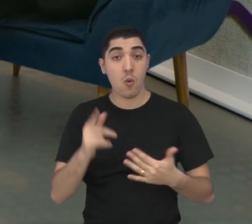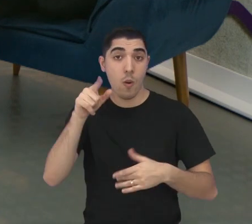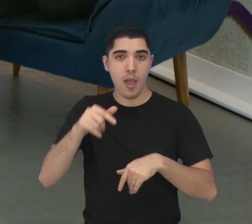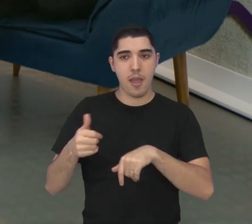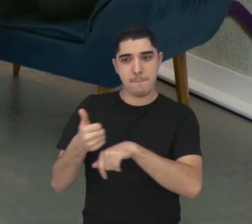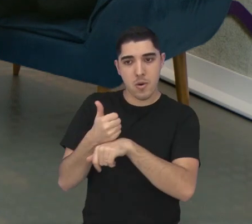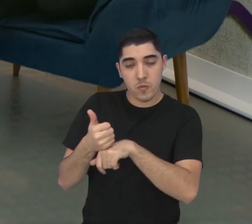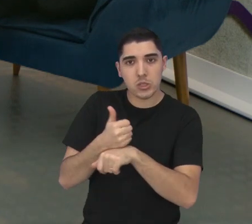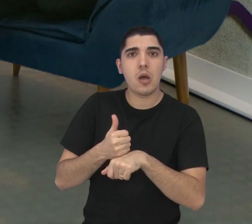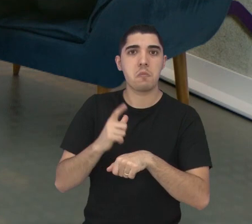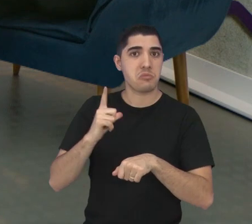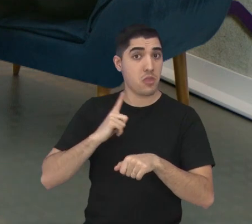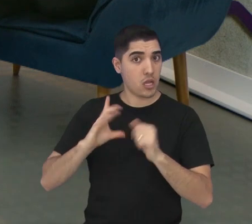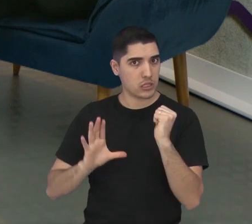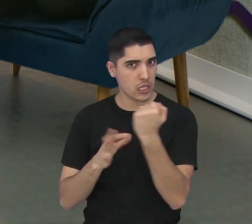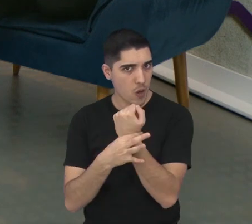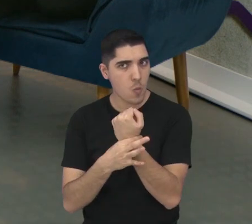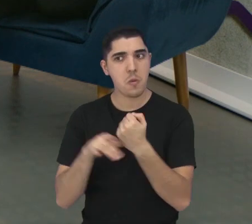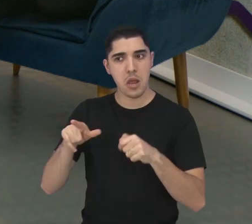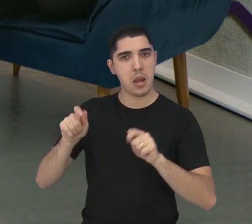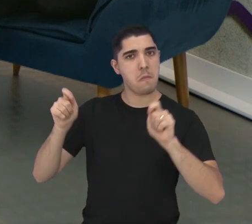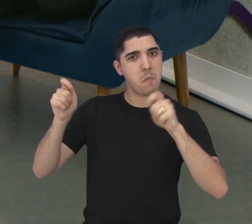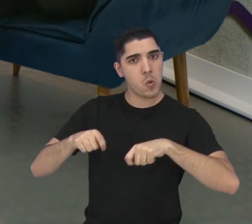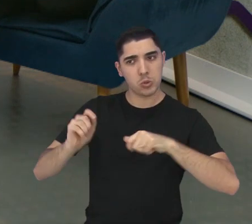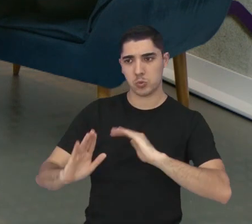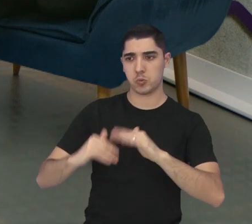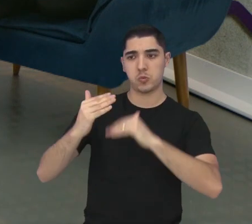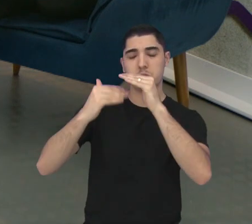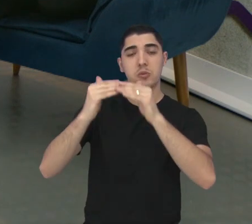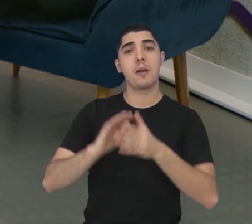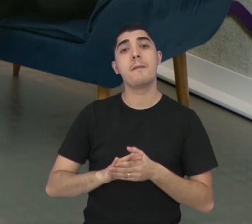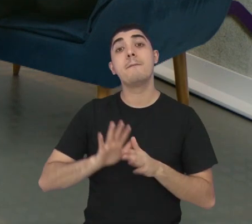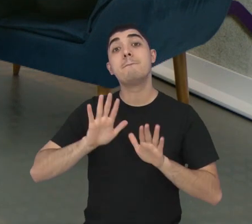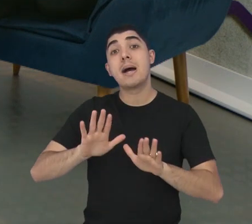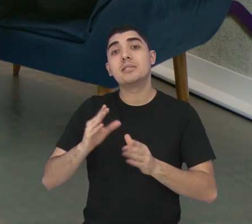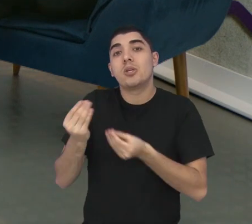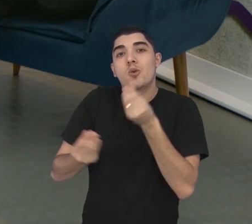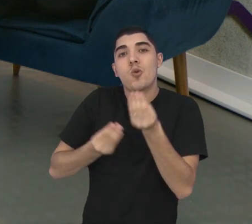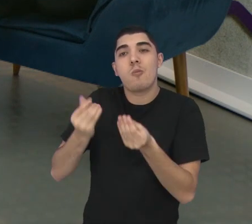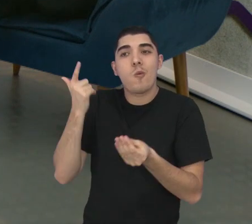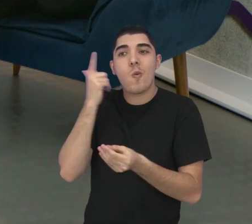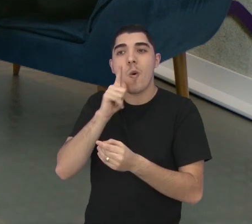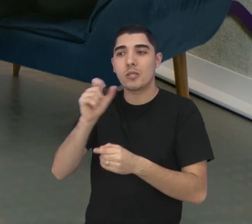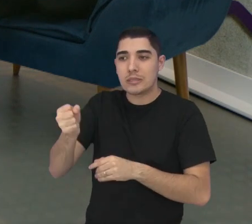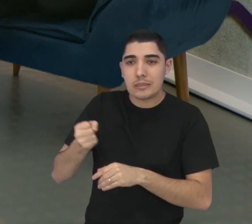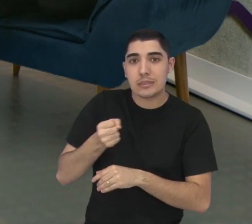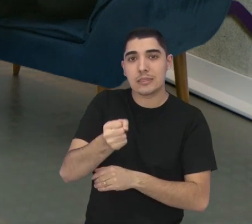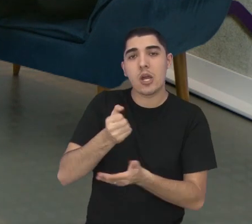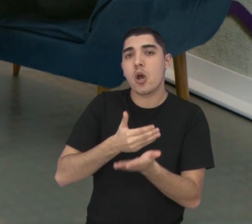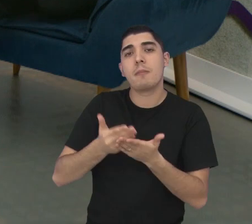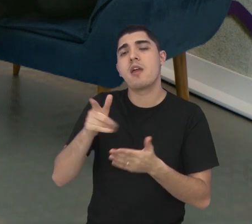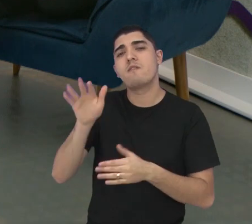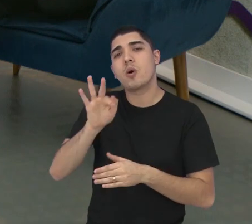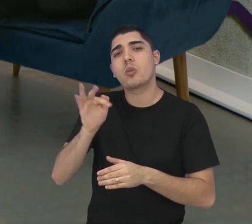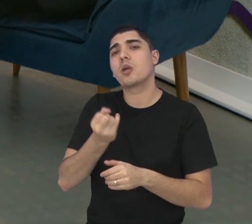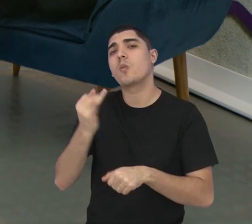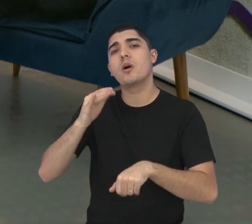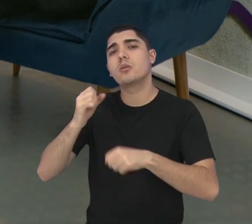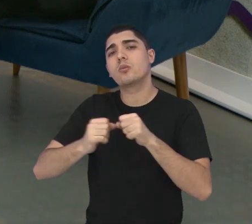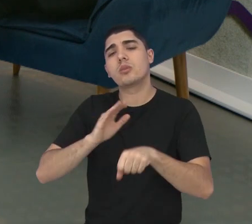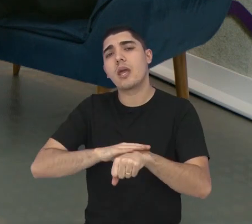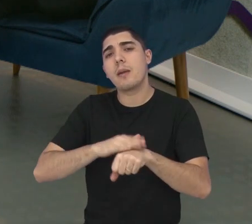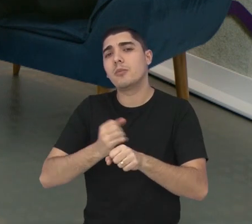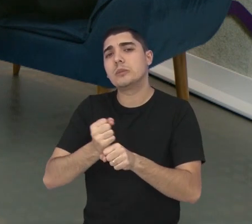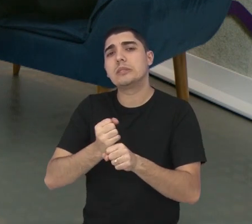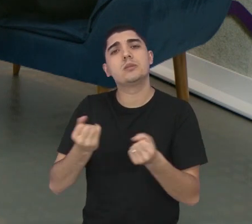pessoal que é uma carreira segura, é uma carreira possível e legal. Como que começa? Como é que funciona a graduação? Quantos